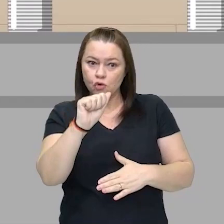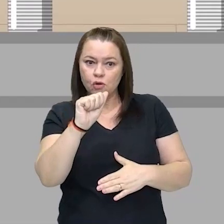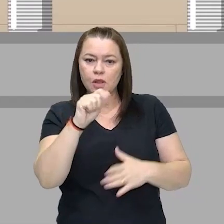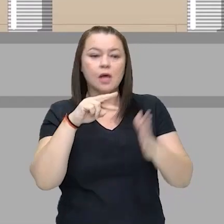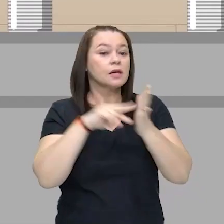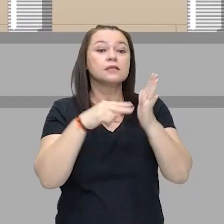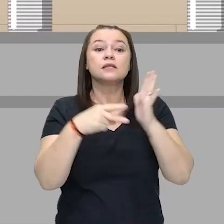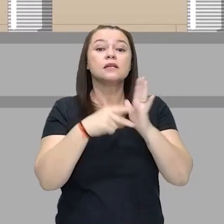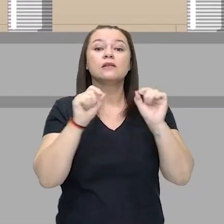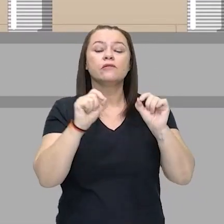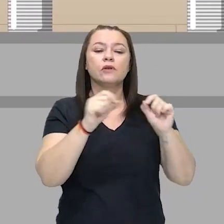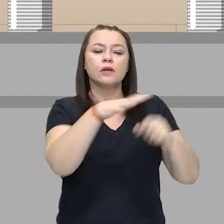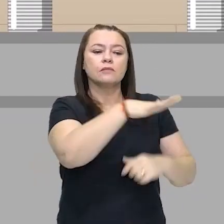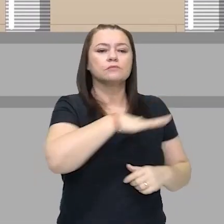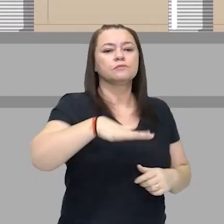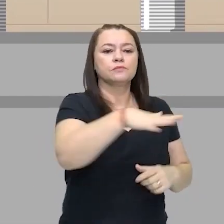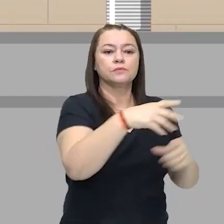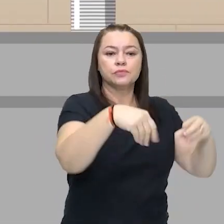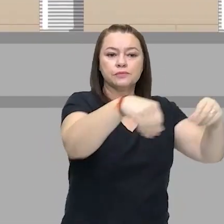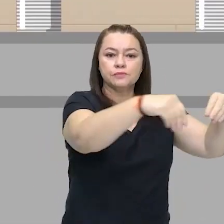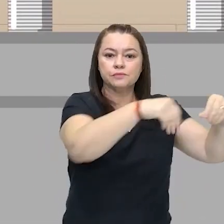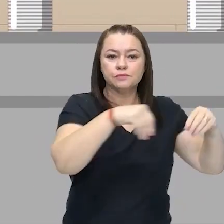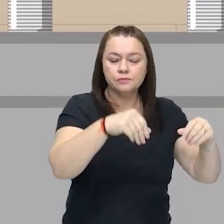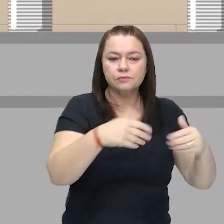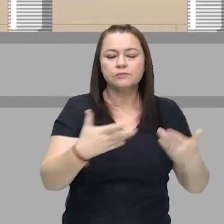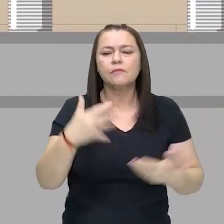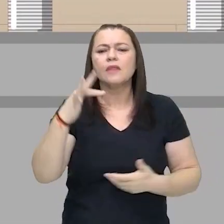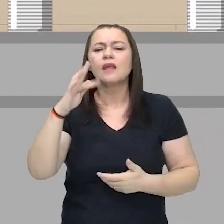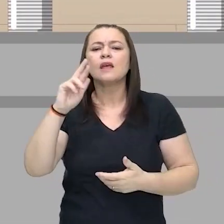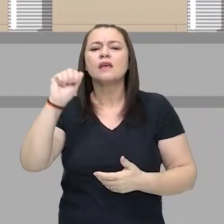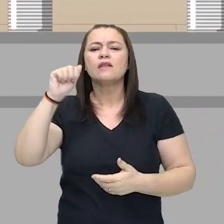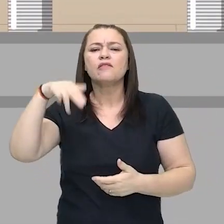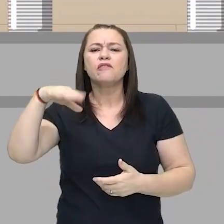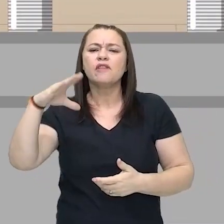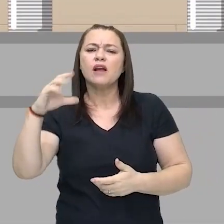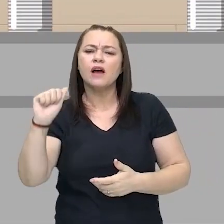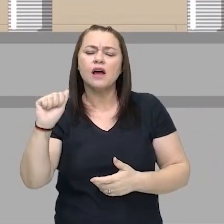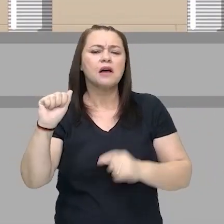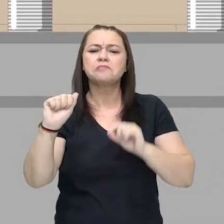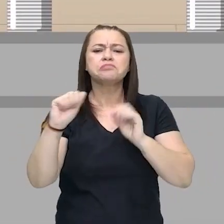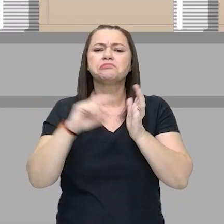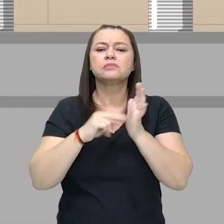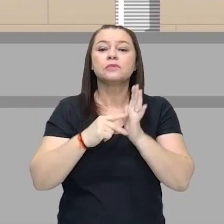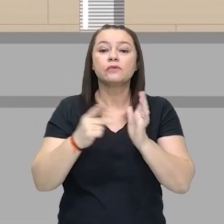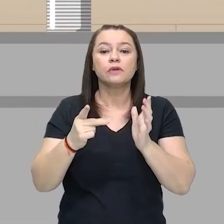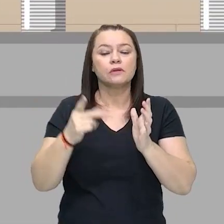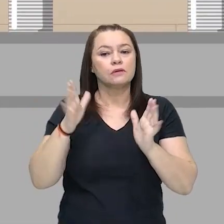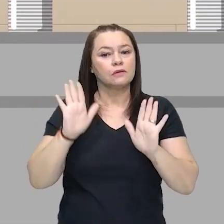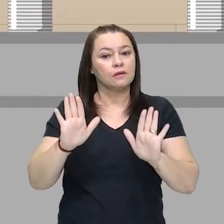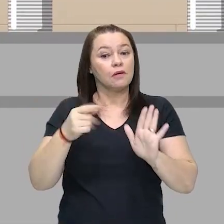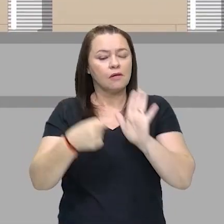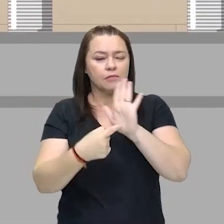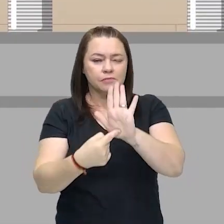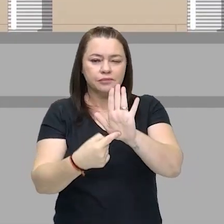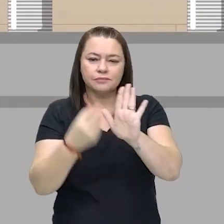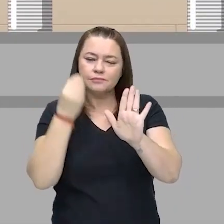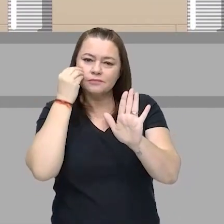um espaço delimitado de terra. E franca, professor, o que significa franca? Franca simboliza esse negócio aqui,